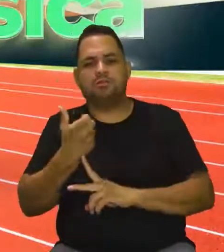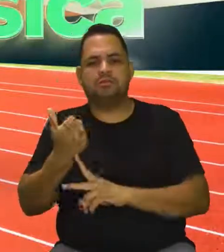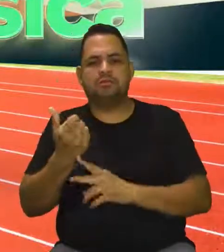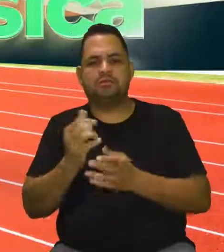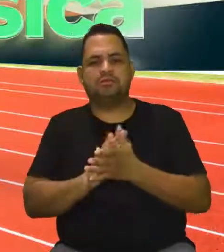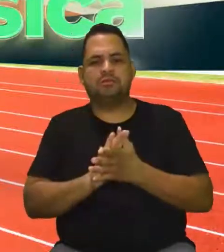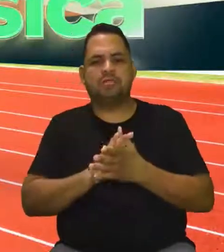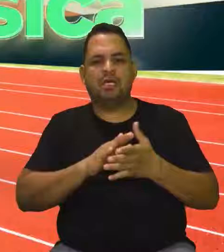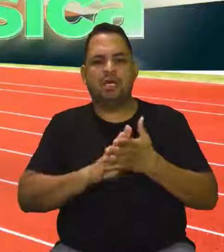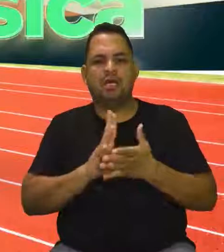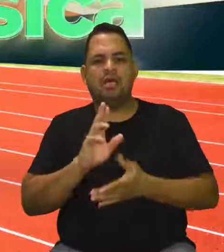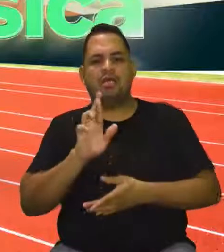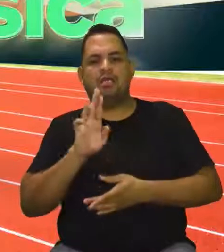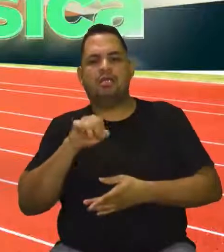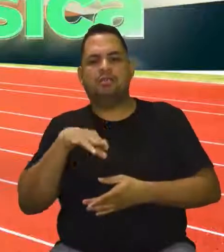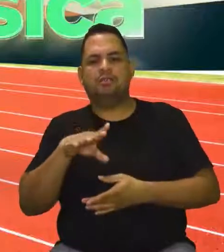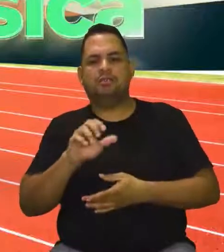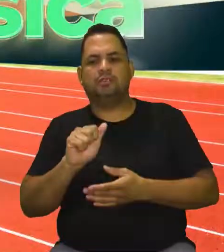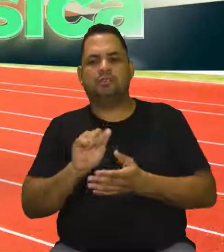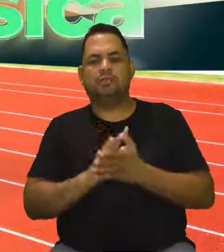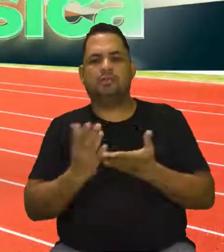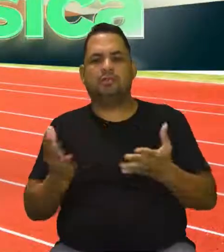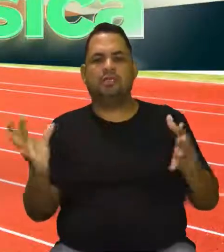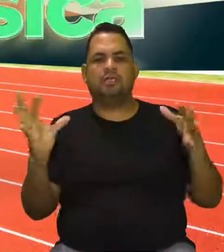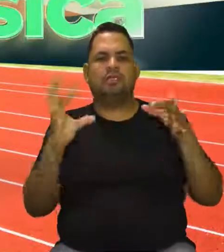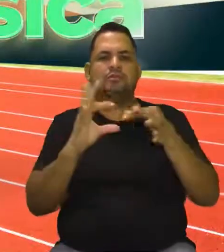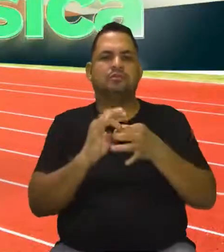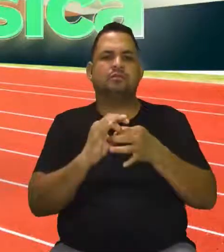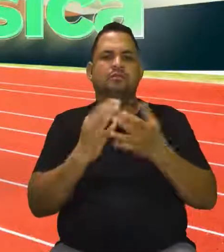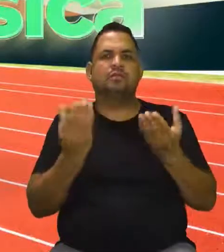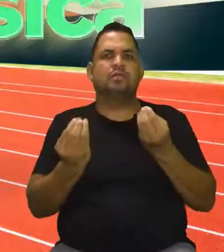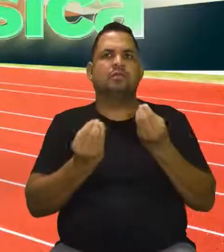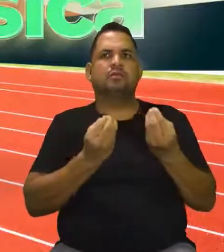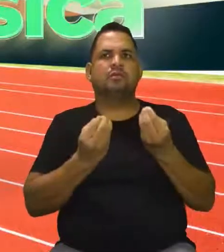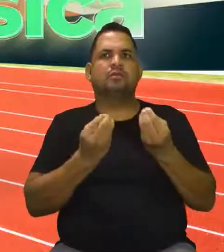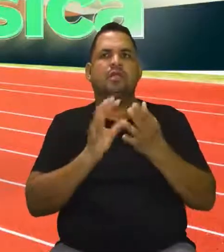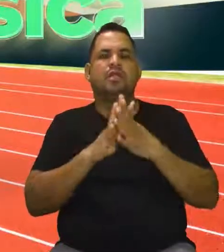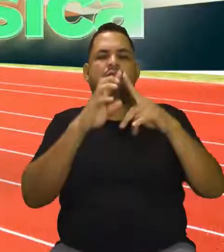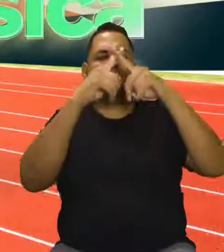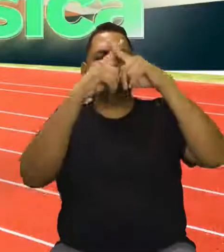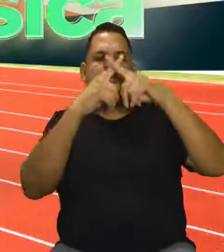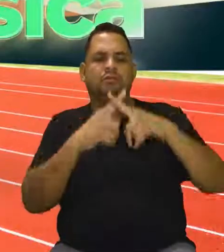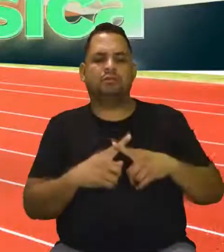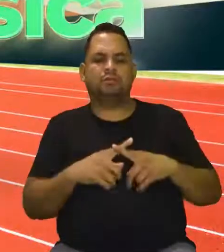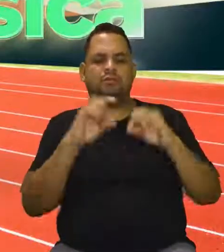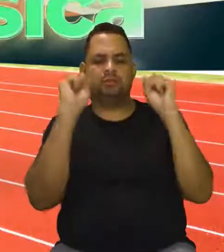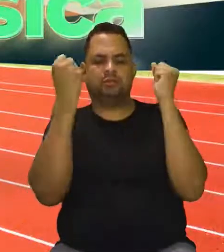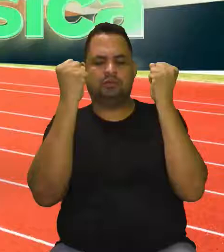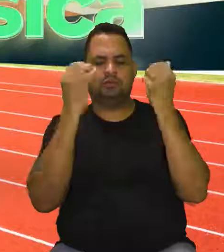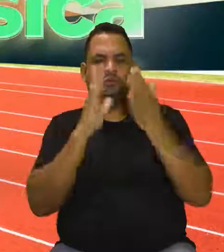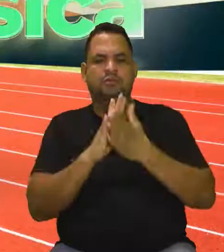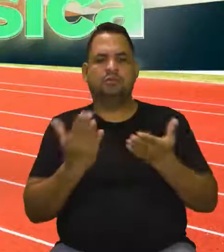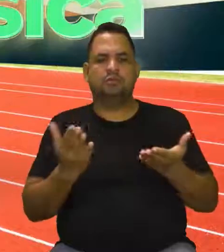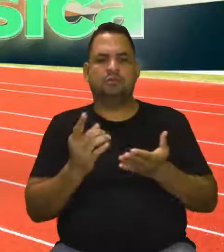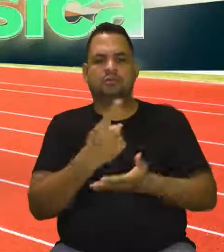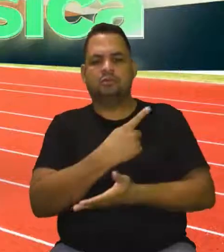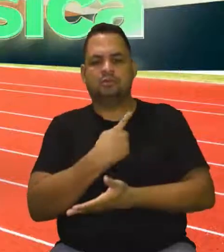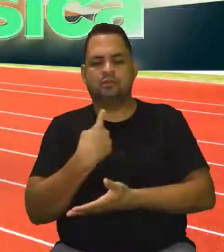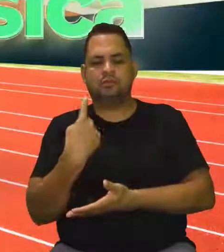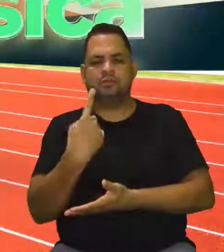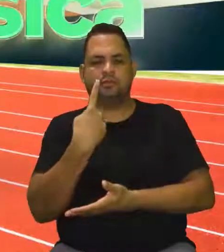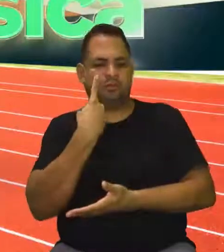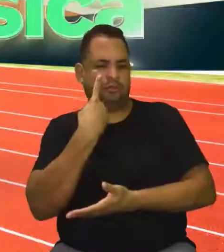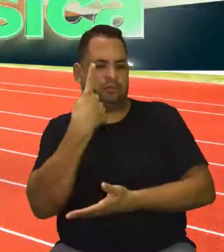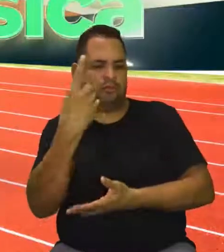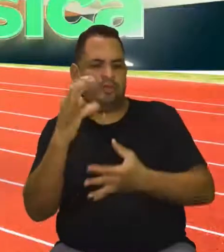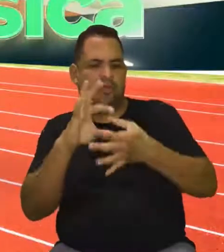ginástica rítmica. Você está associando a ginástica competitiva, aquela ginástica que a gente vê